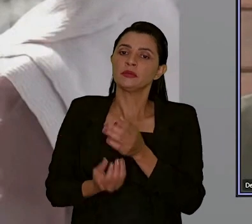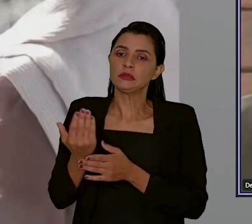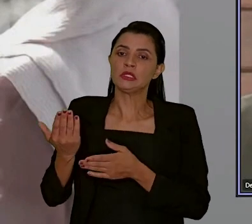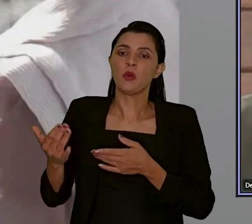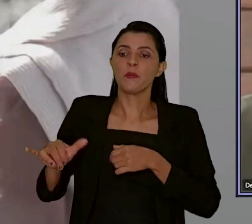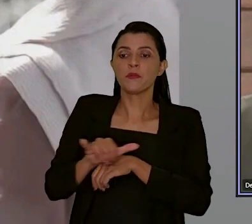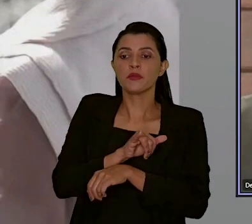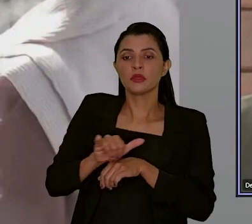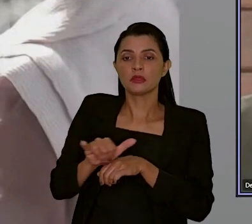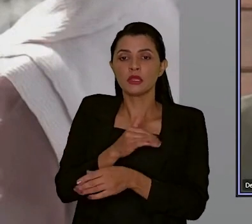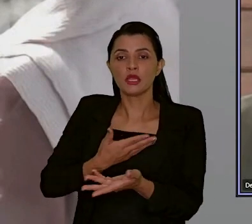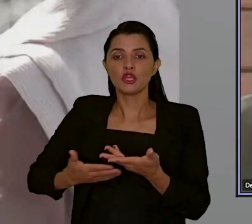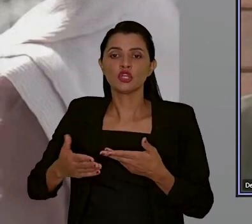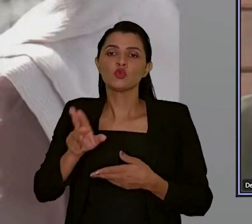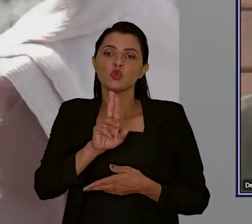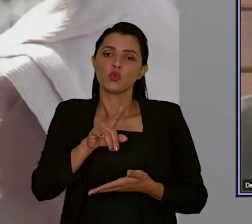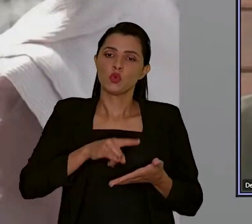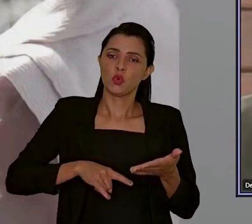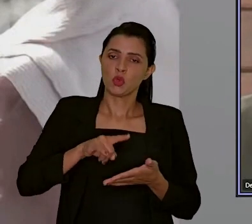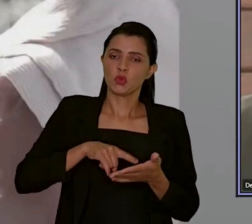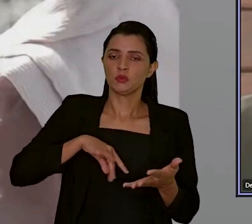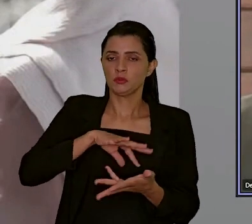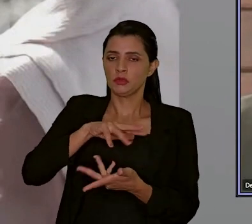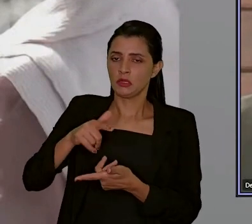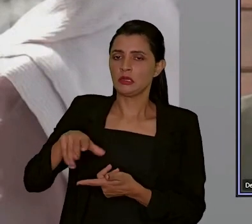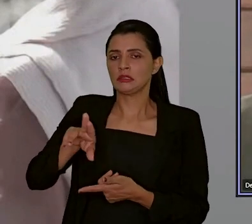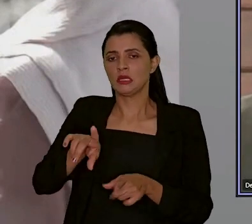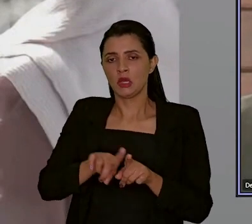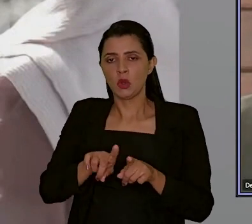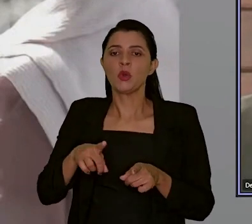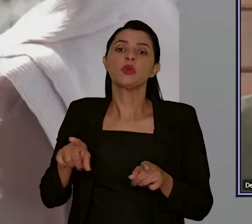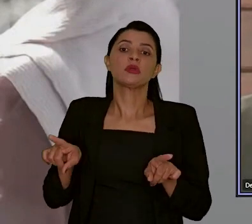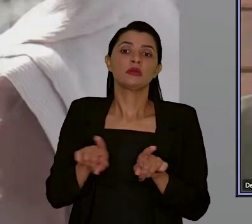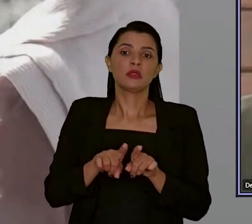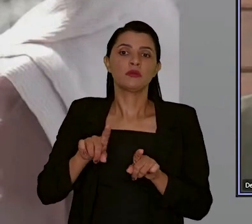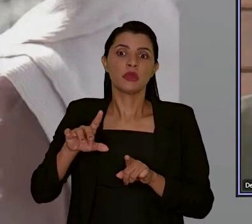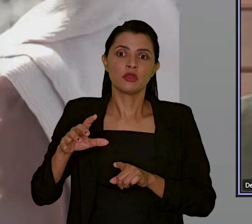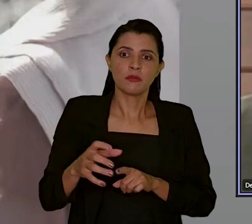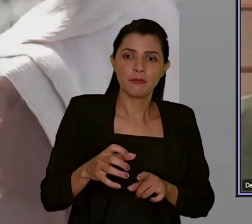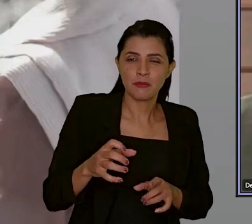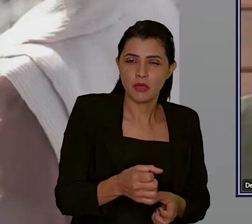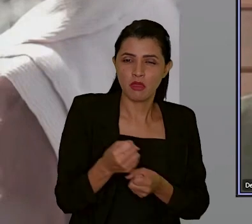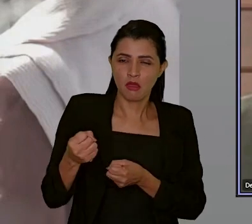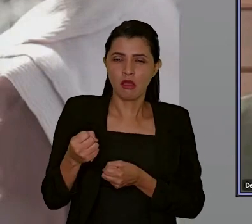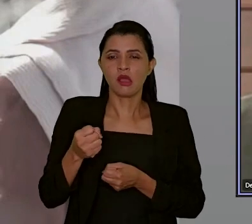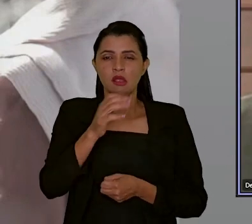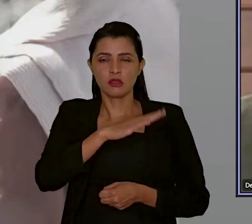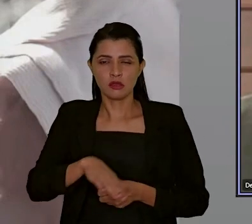na aplicação das Convenções Internacionais de Subtração Internacional de Crianças,